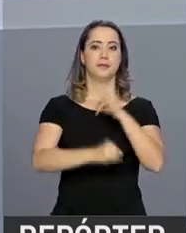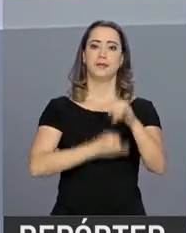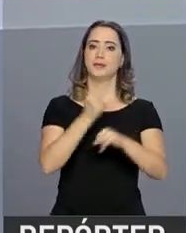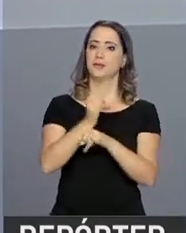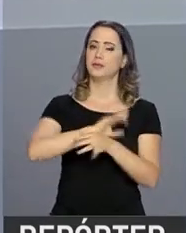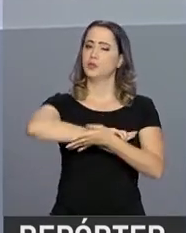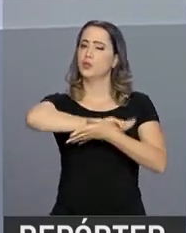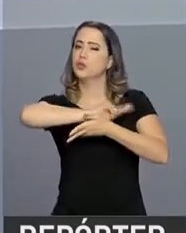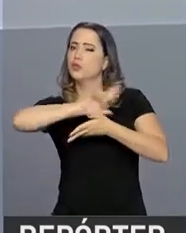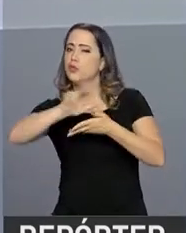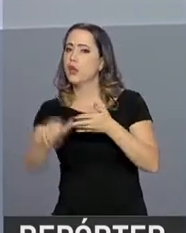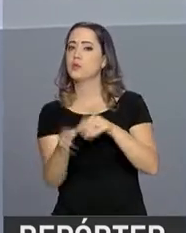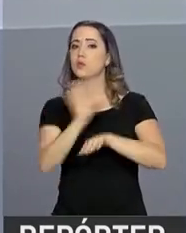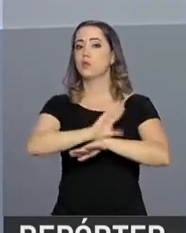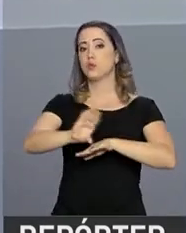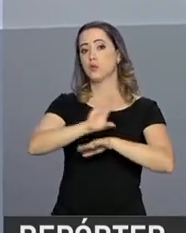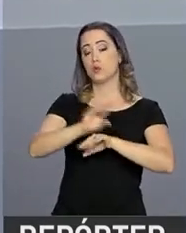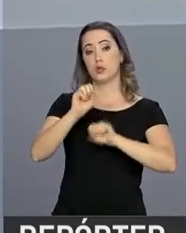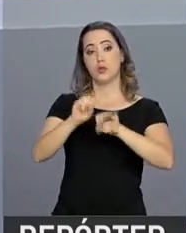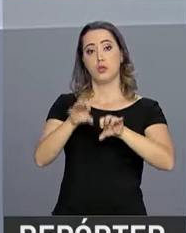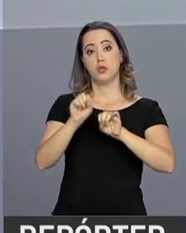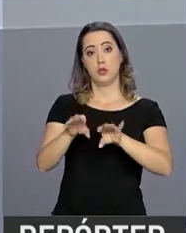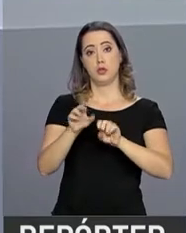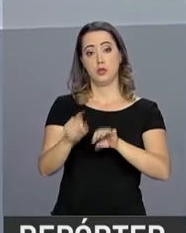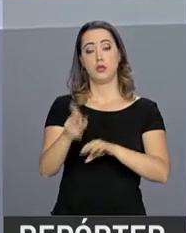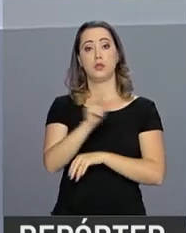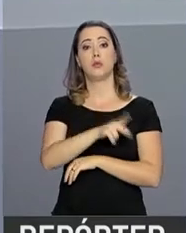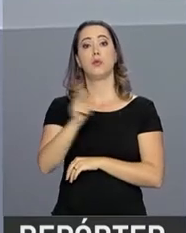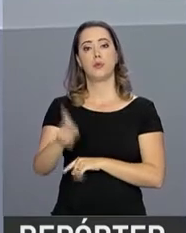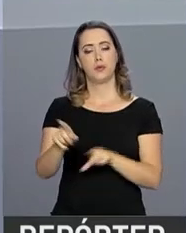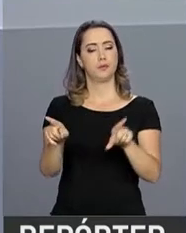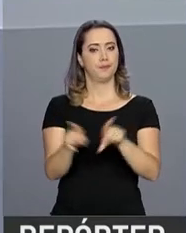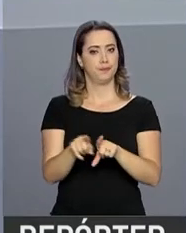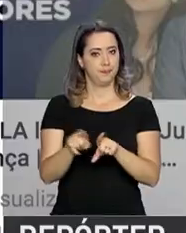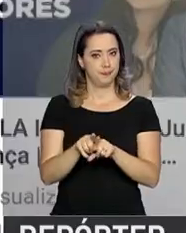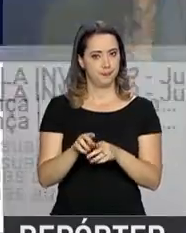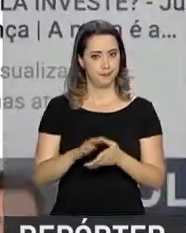entre elas um curso de formação em educação financeira para professores.